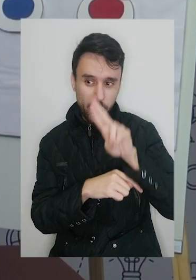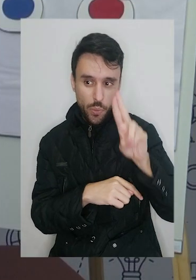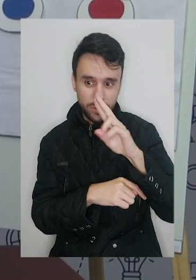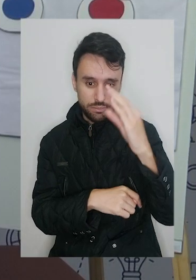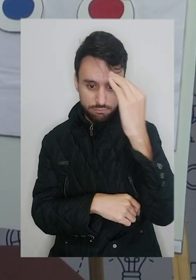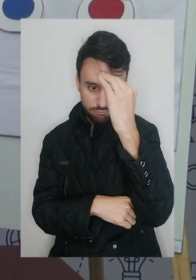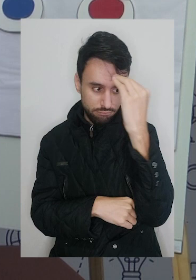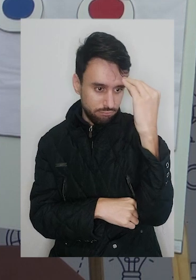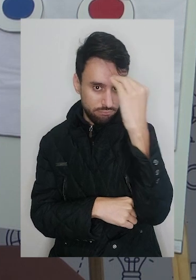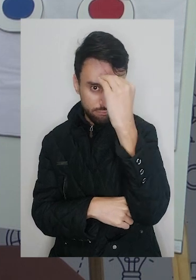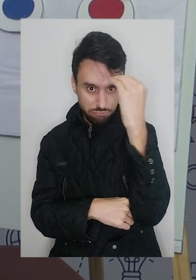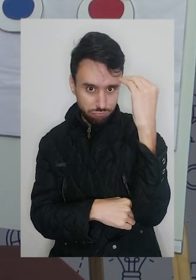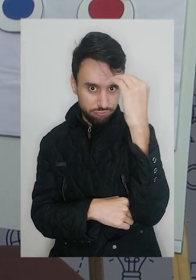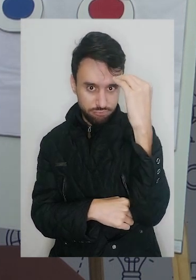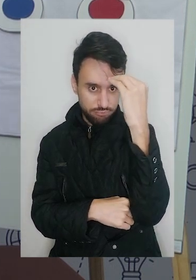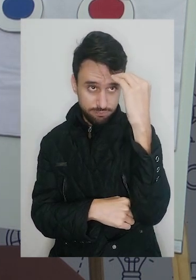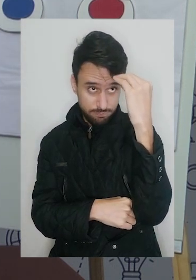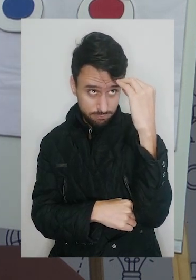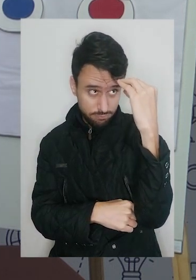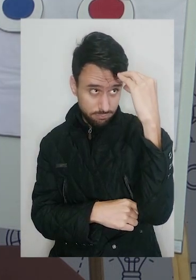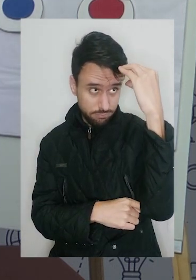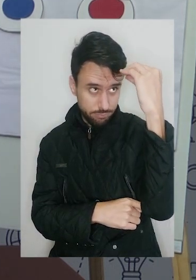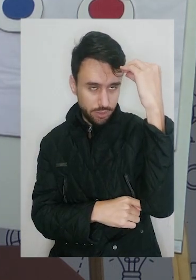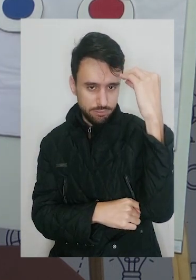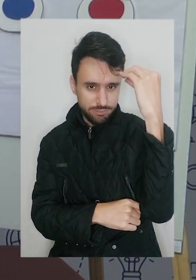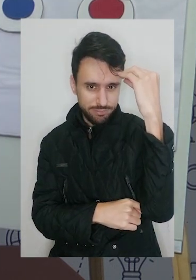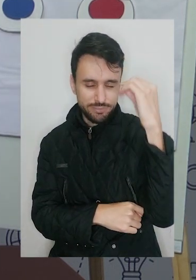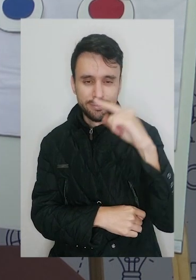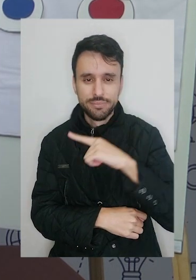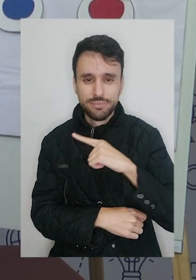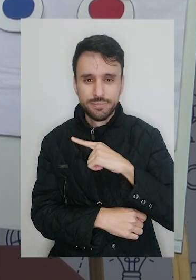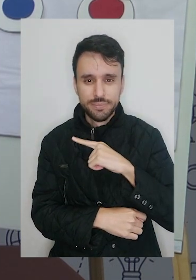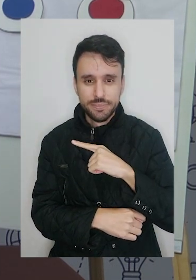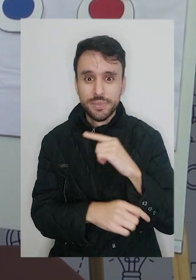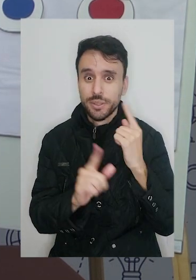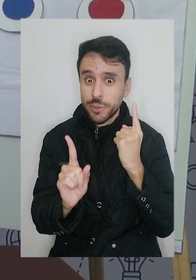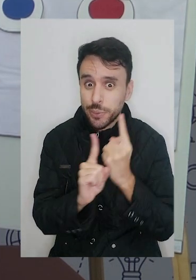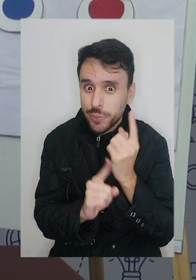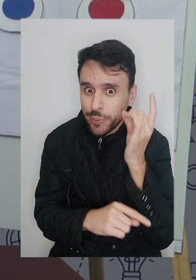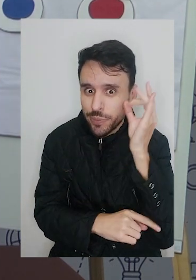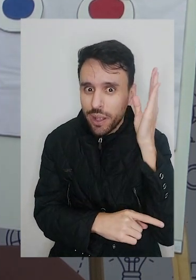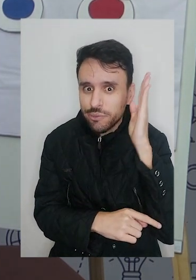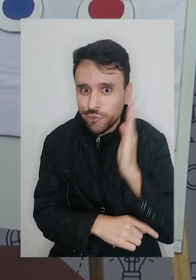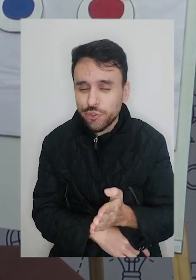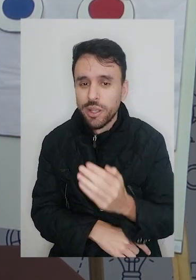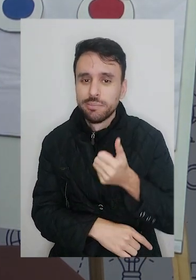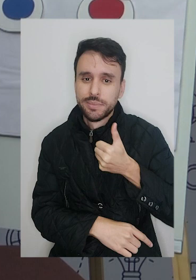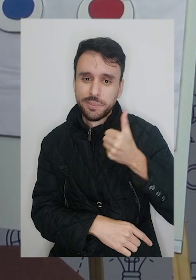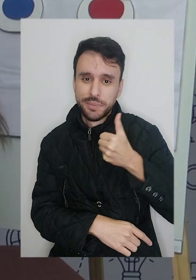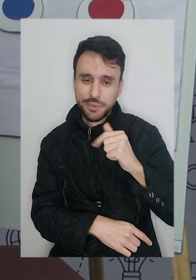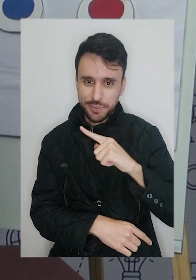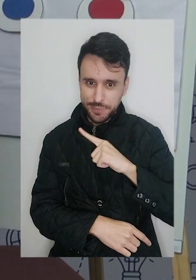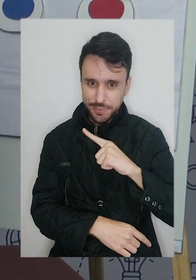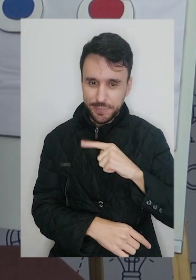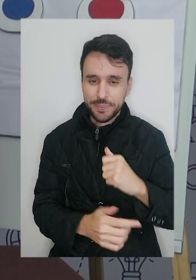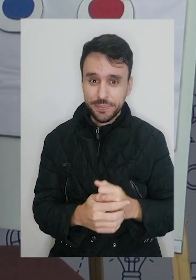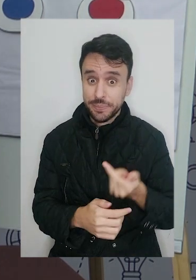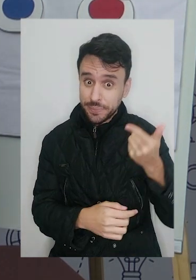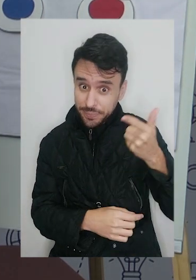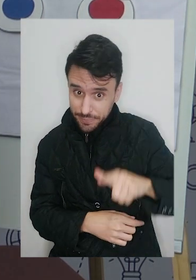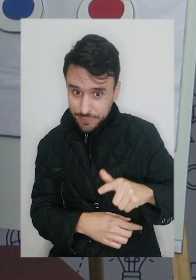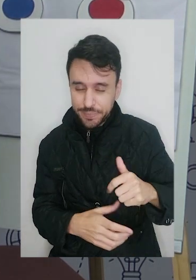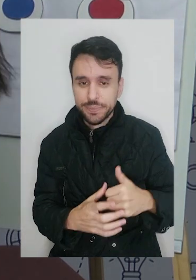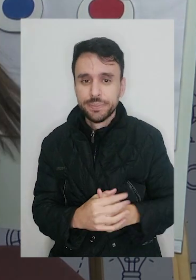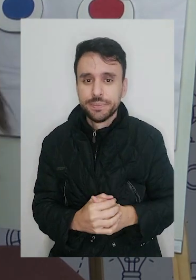que nós sabemos a temperatura, mirando na nossa testa. Então, já encontramos o primeiro termômetro. Vamos lá de